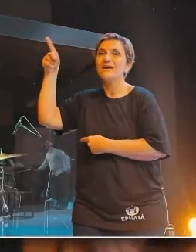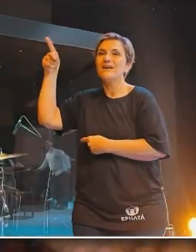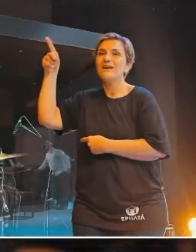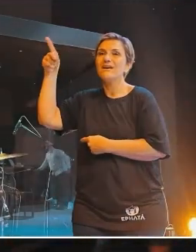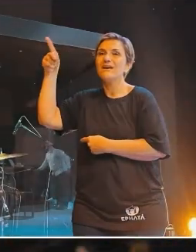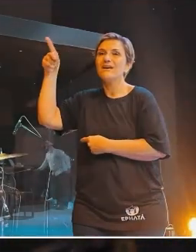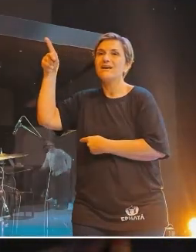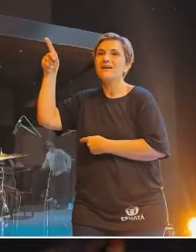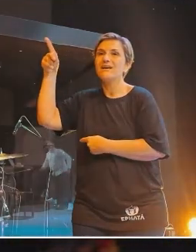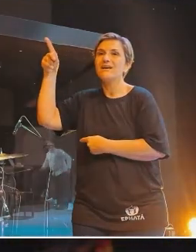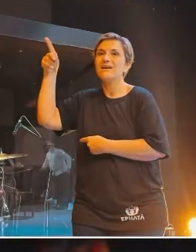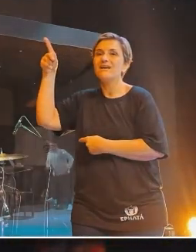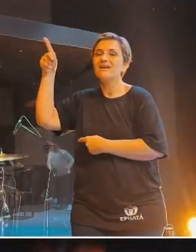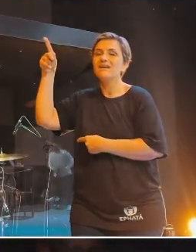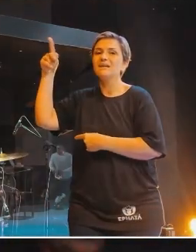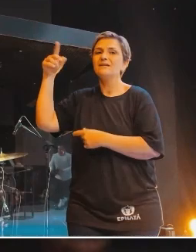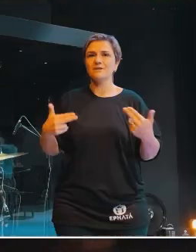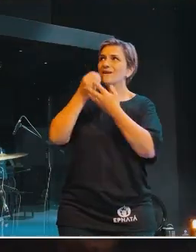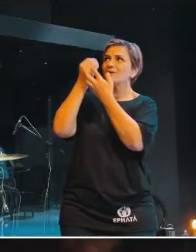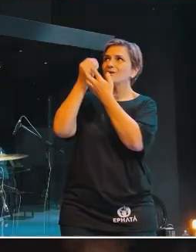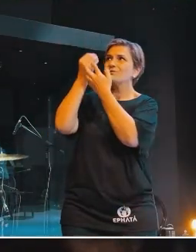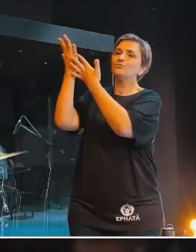eu entrego tudo.